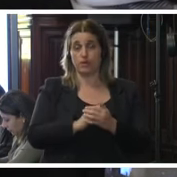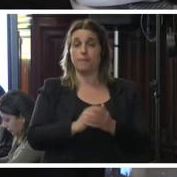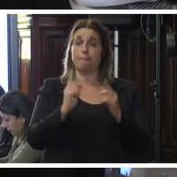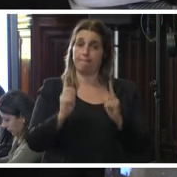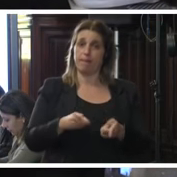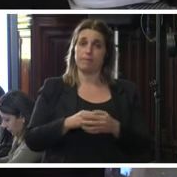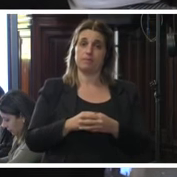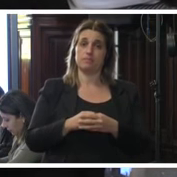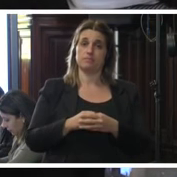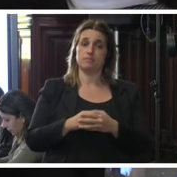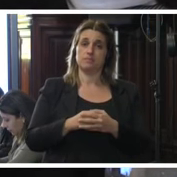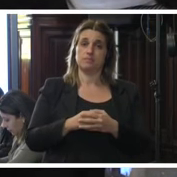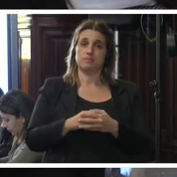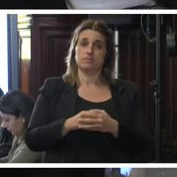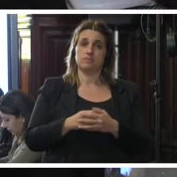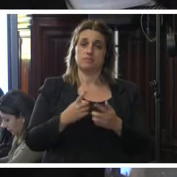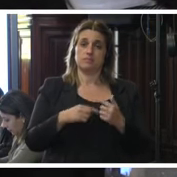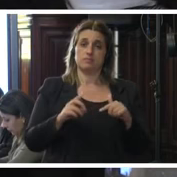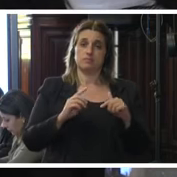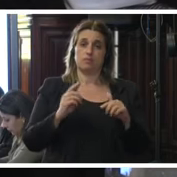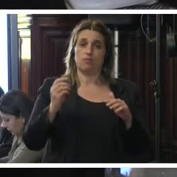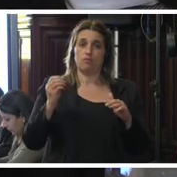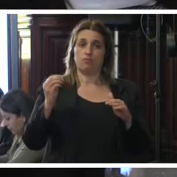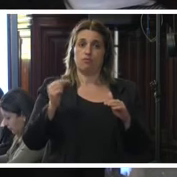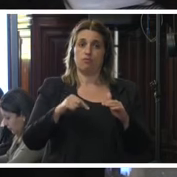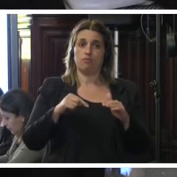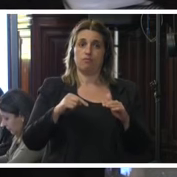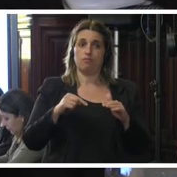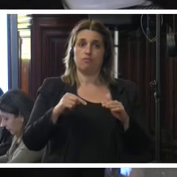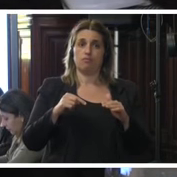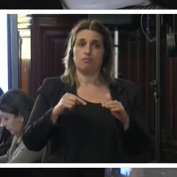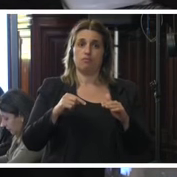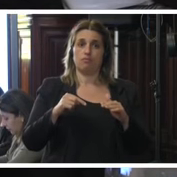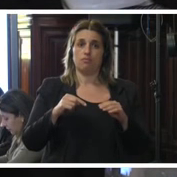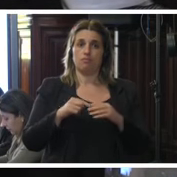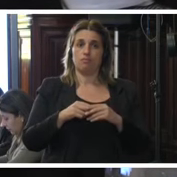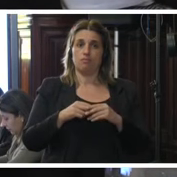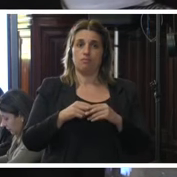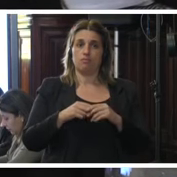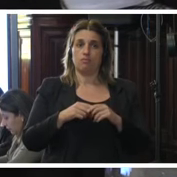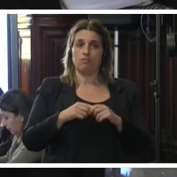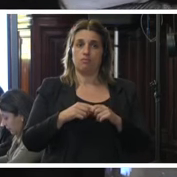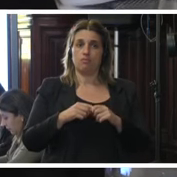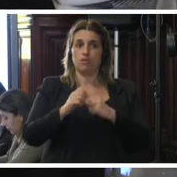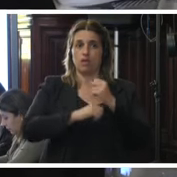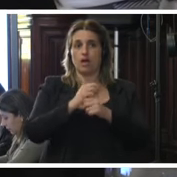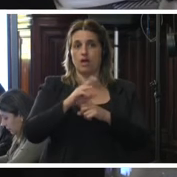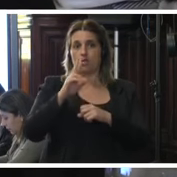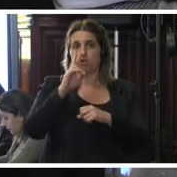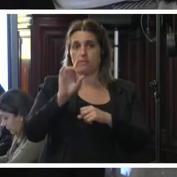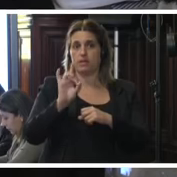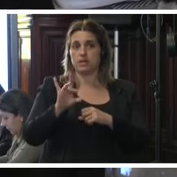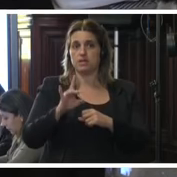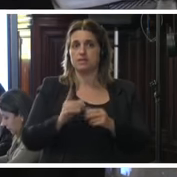trouxe mais efetividade para o controle social das ouvidorias de polícia, a Resolução Conjunta de 2015 do Conselho Superior da